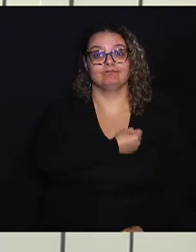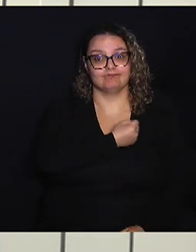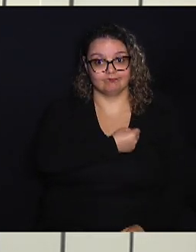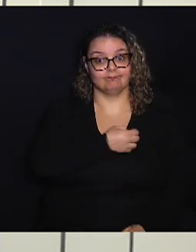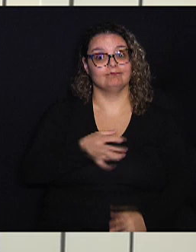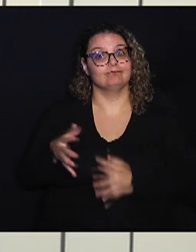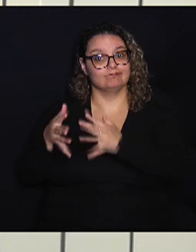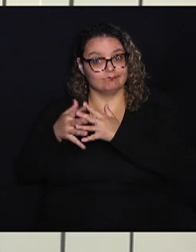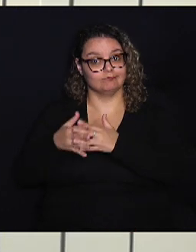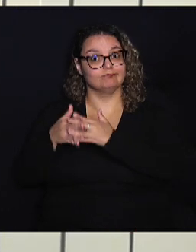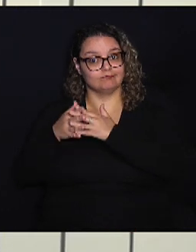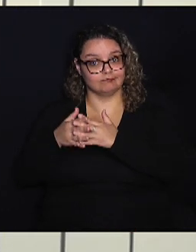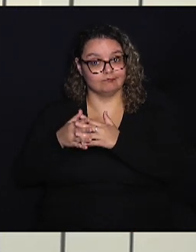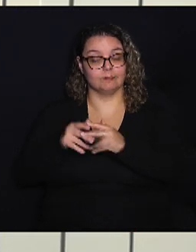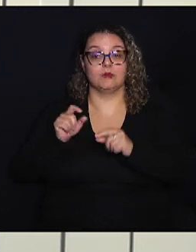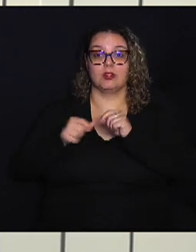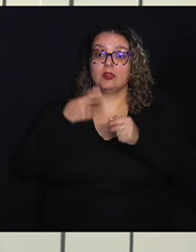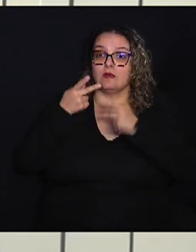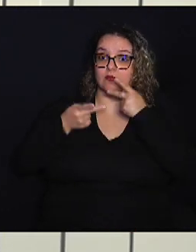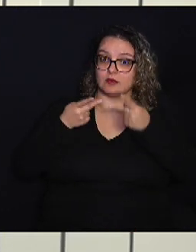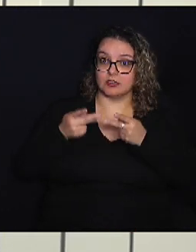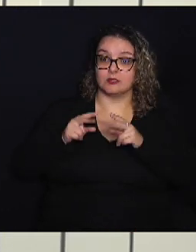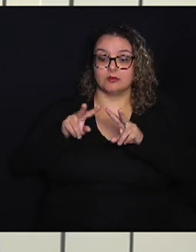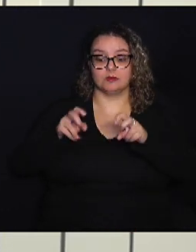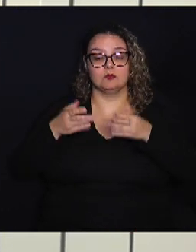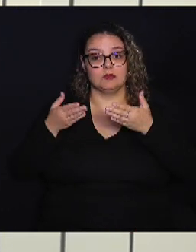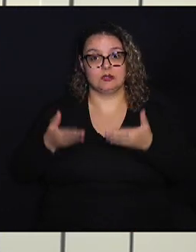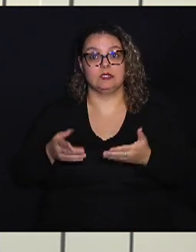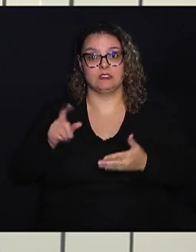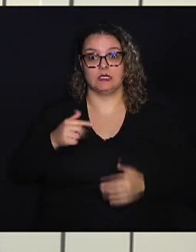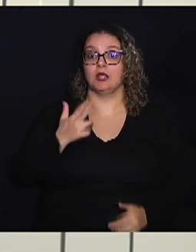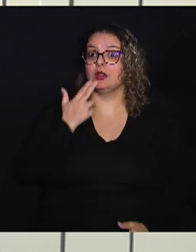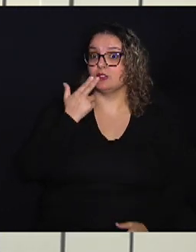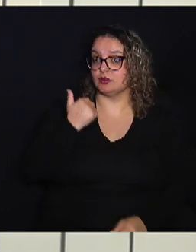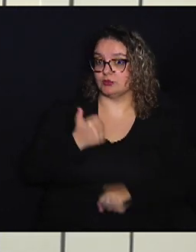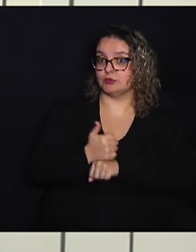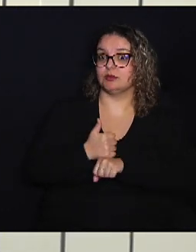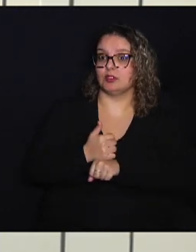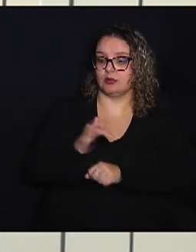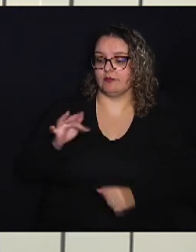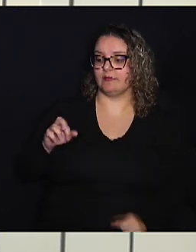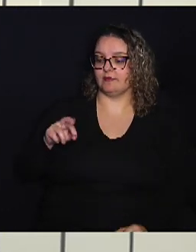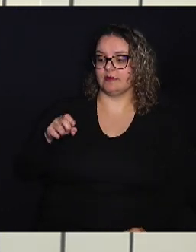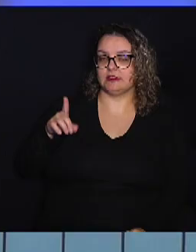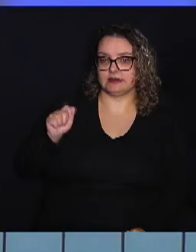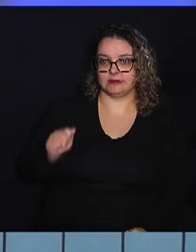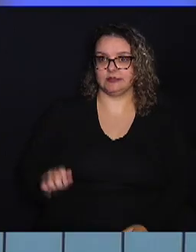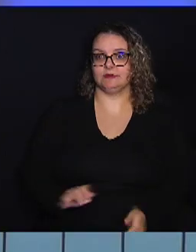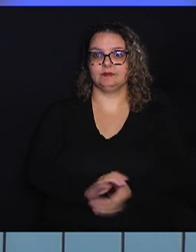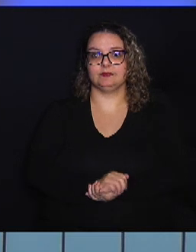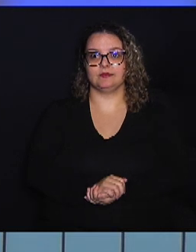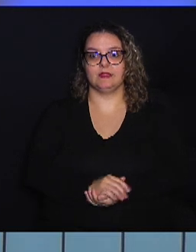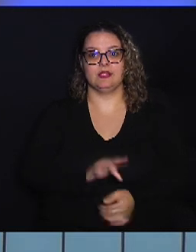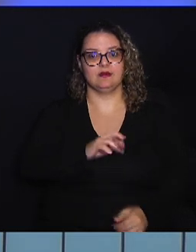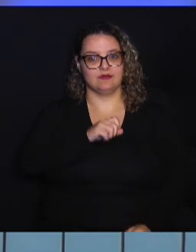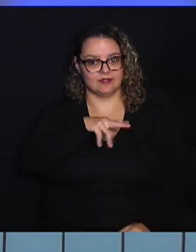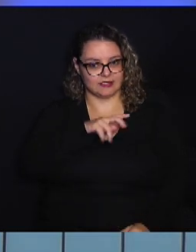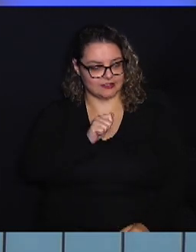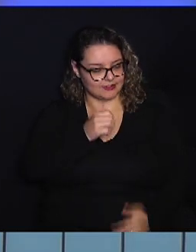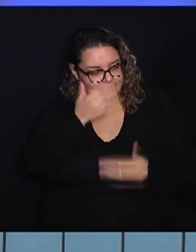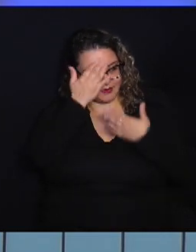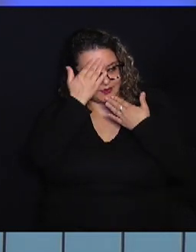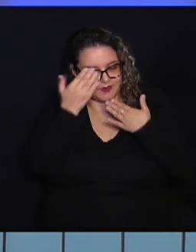Estados Unidos. Quem vai falar sobre esse assunto é a nutricionista Fernanda Larraud. Fernanda, muito obrigada pela